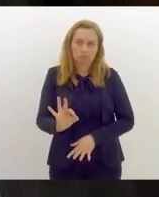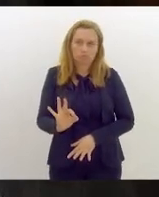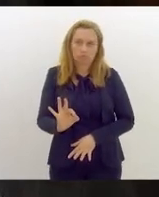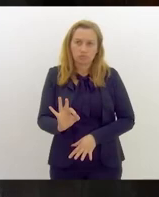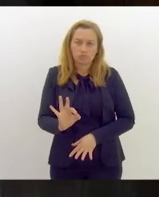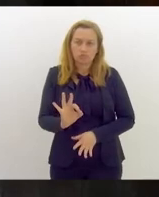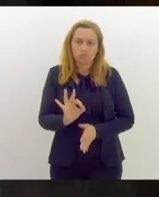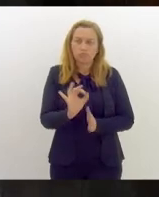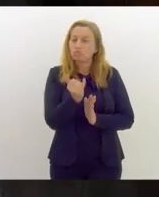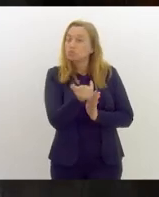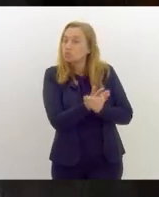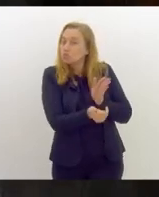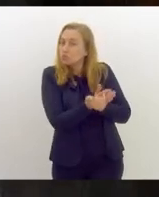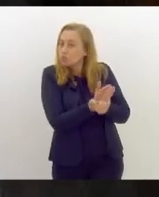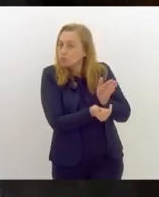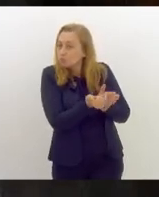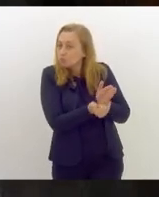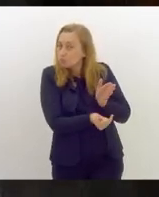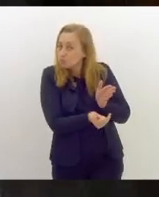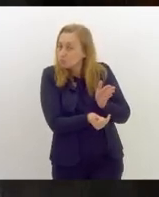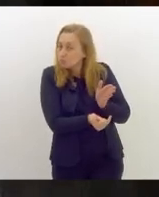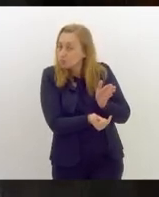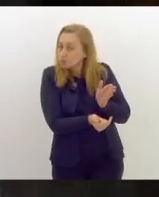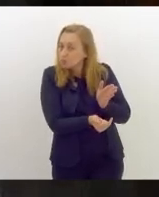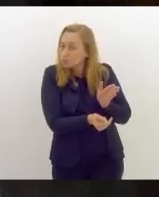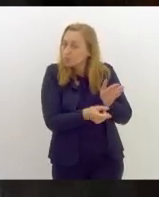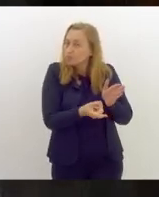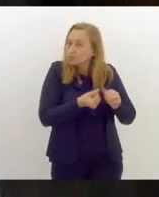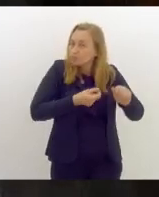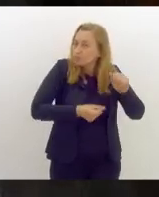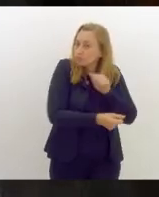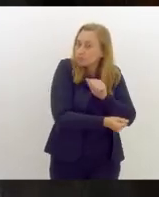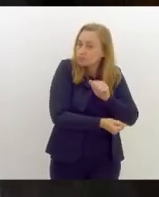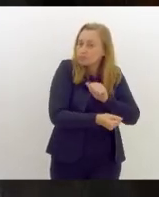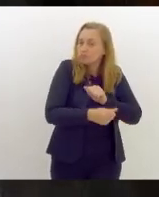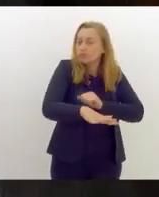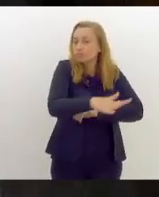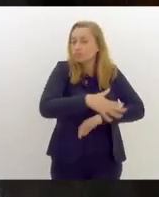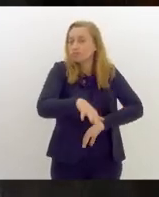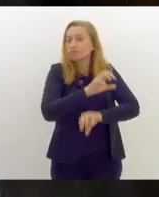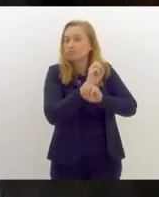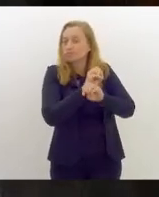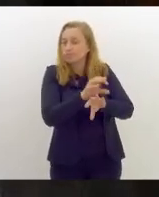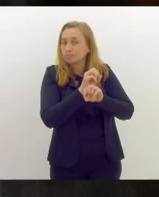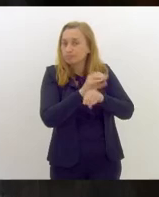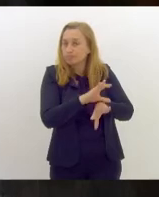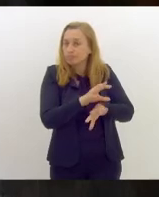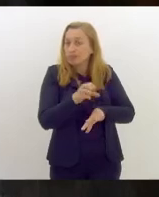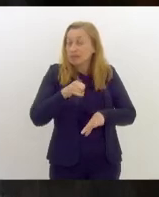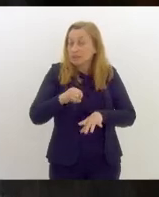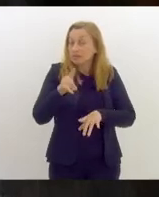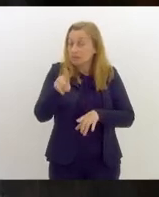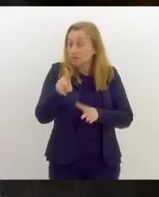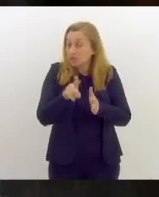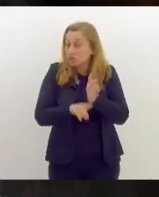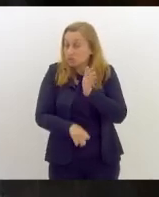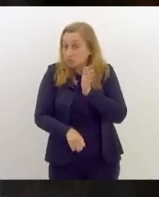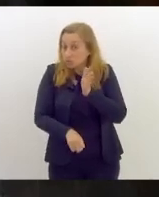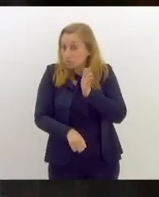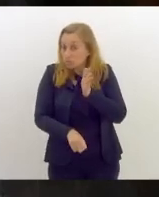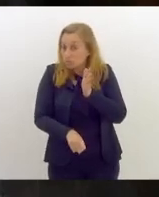dos impostos tem que ser investidos em educação se você subtrai